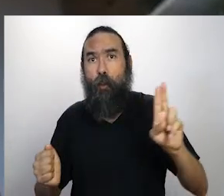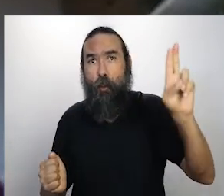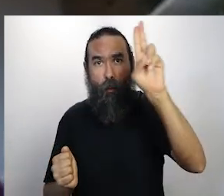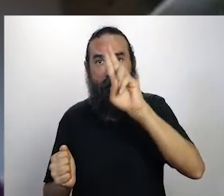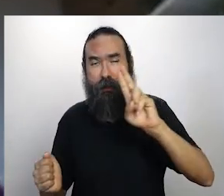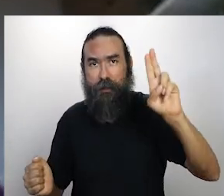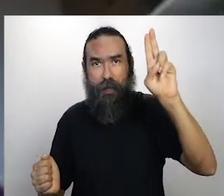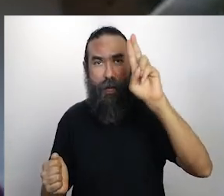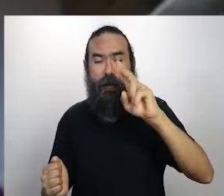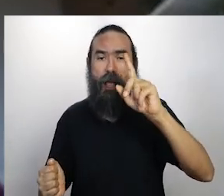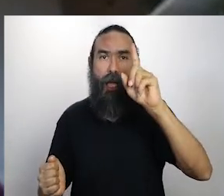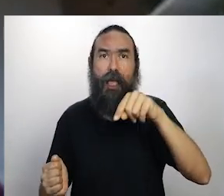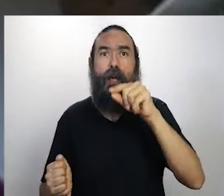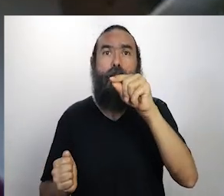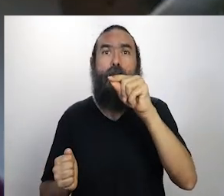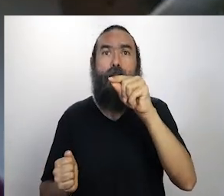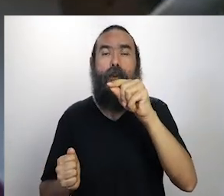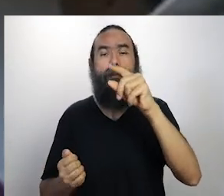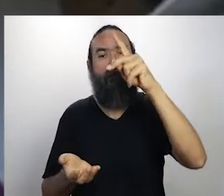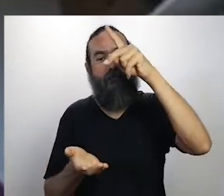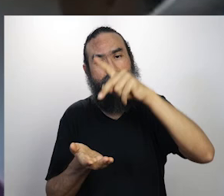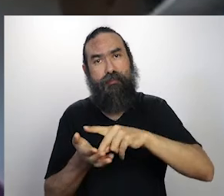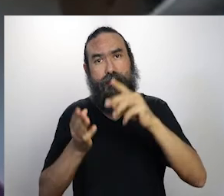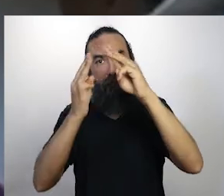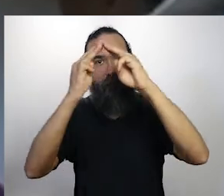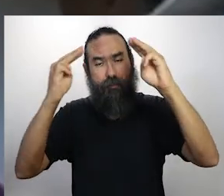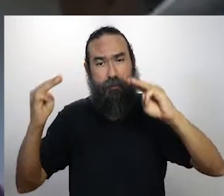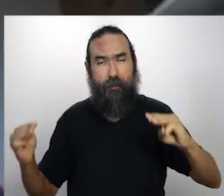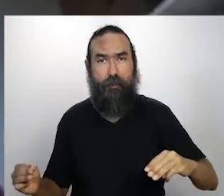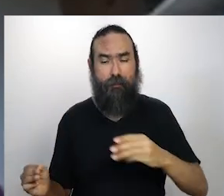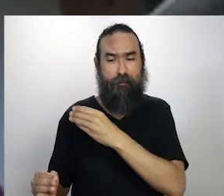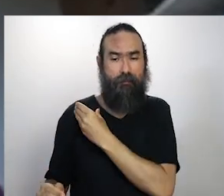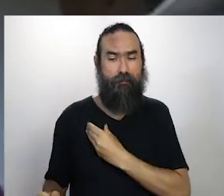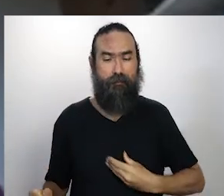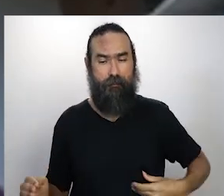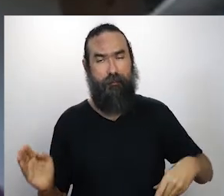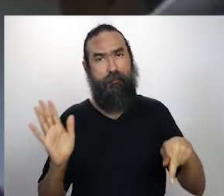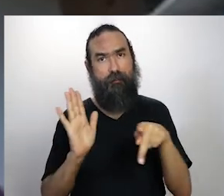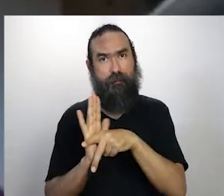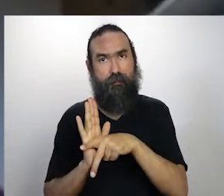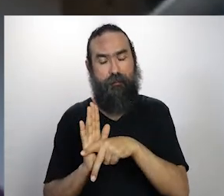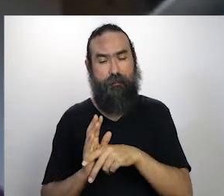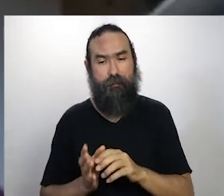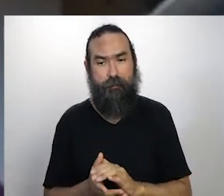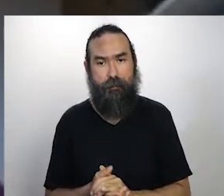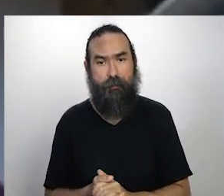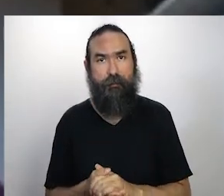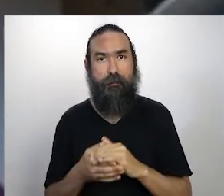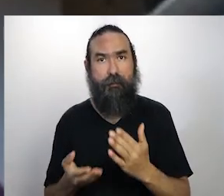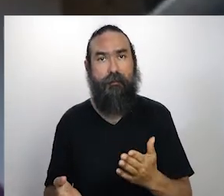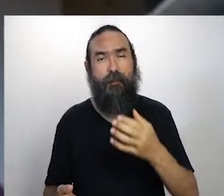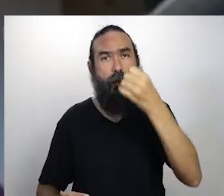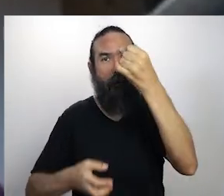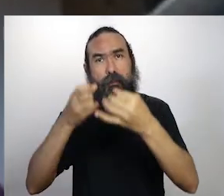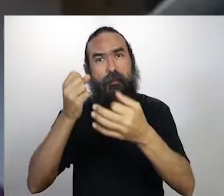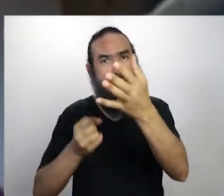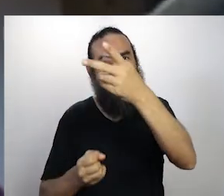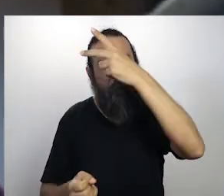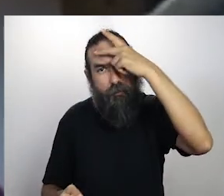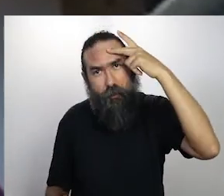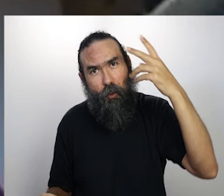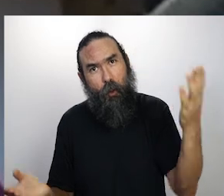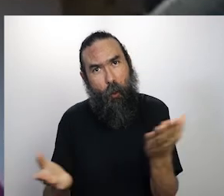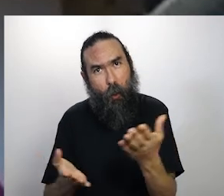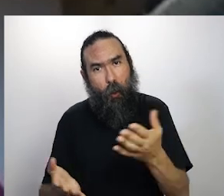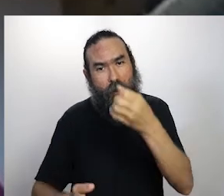do Estado. E é um museu, ouvindo aqui também a Lucilene,